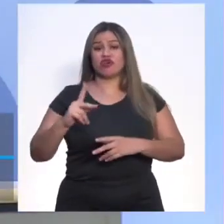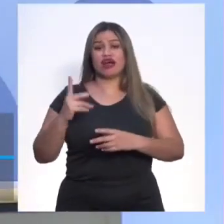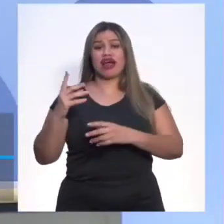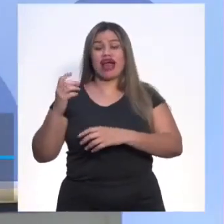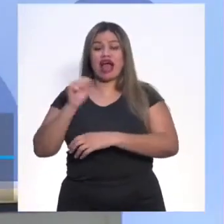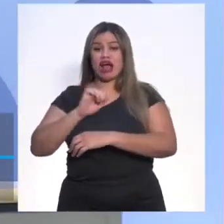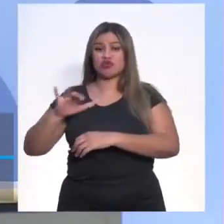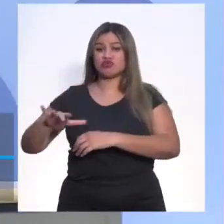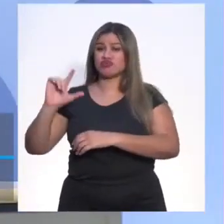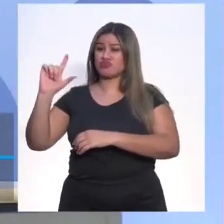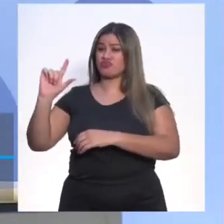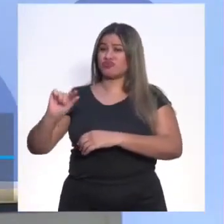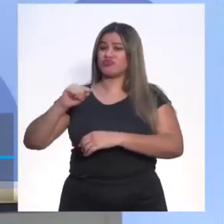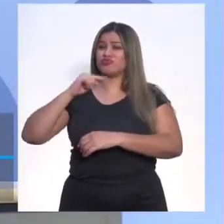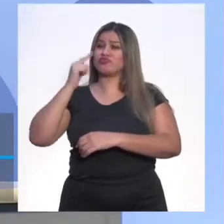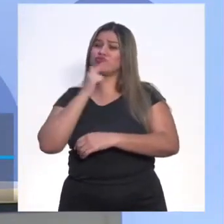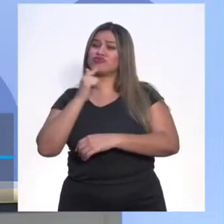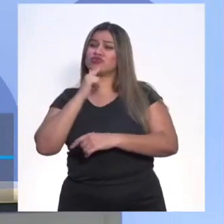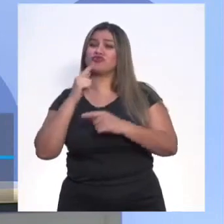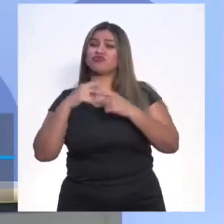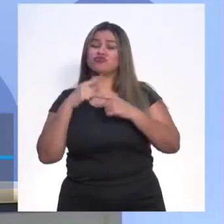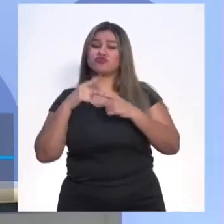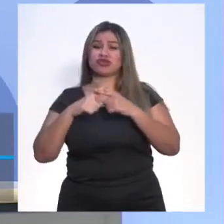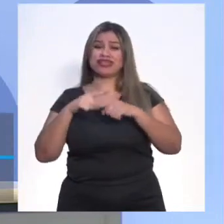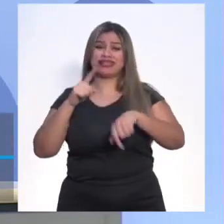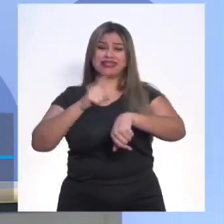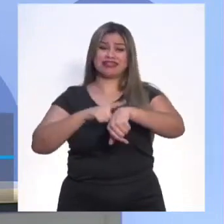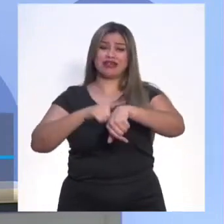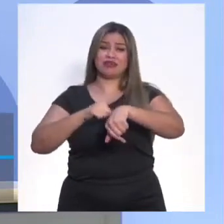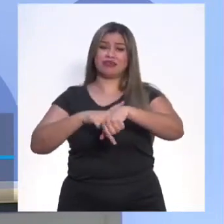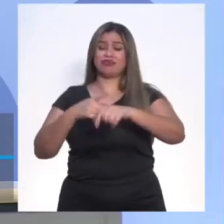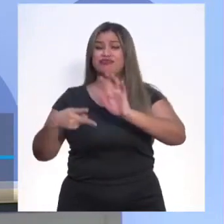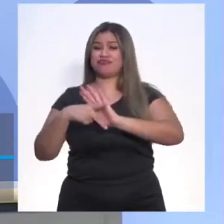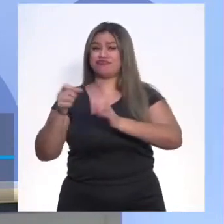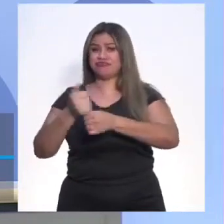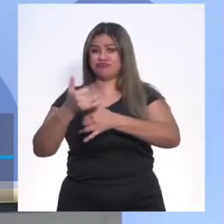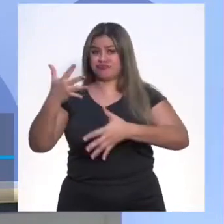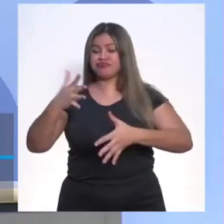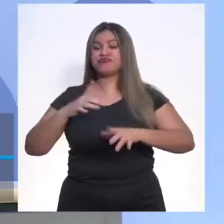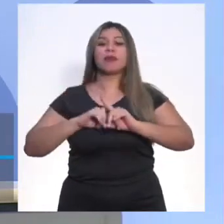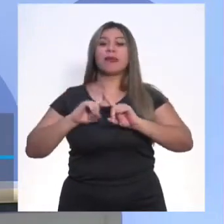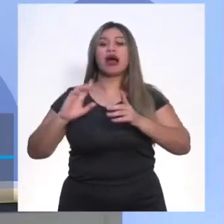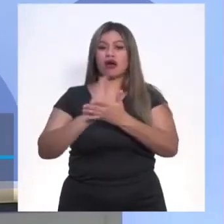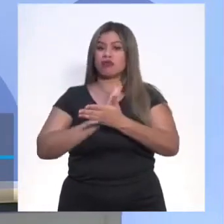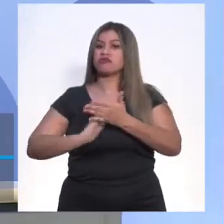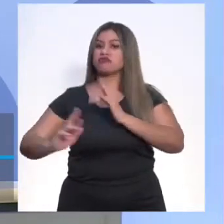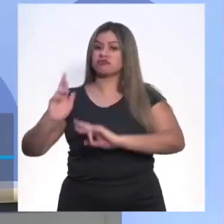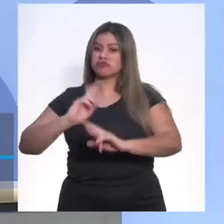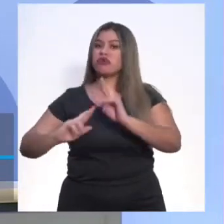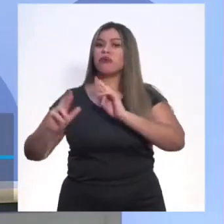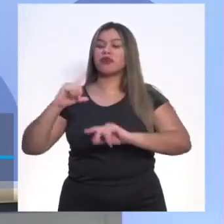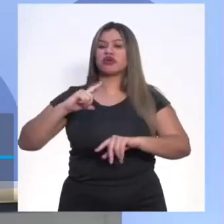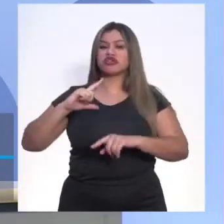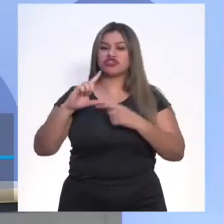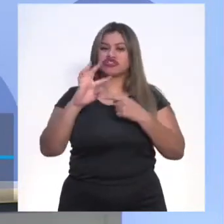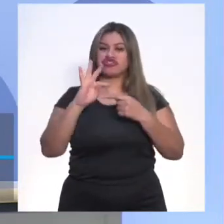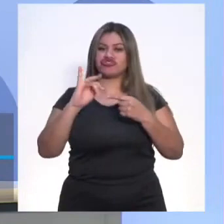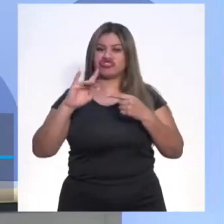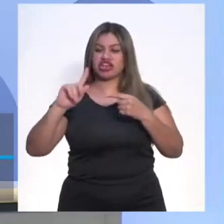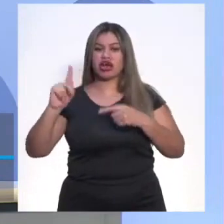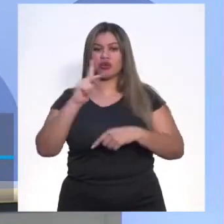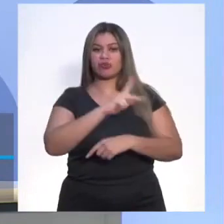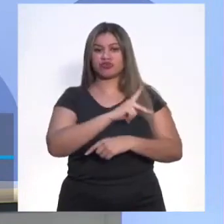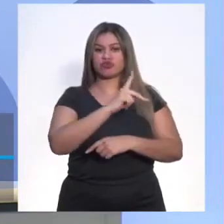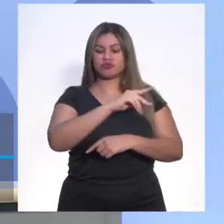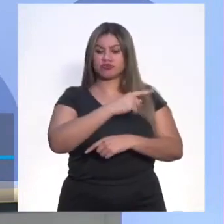respostas para os seus alunos. Eu acho que por causa da quantidade de tempo para o chat, tá? Mas algumas pessoas mandaram, sim. Que o Tiago, da professora Priscila, está